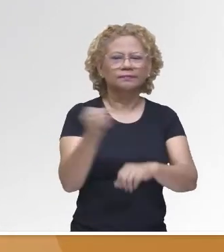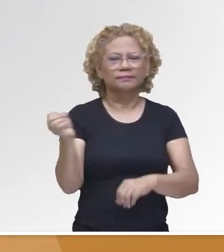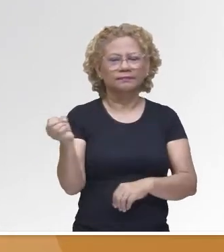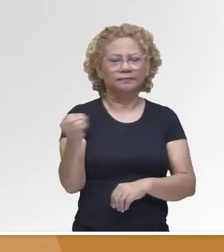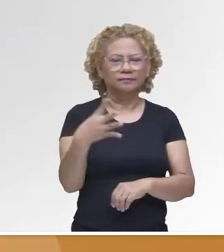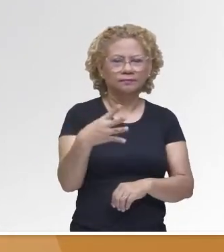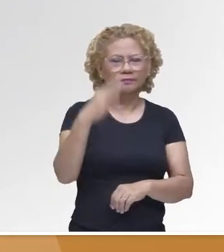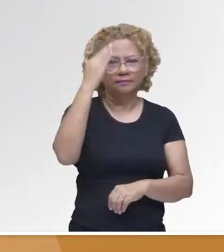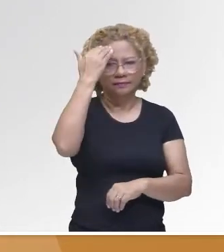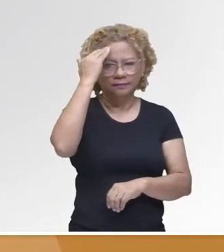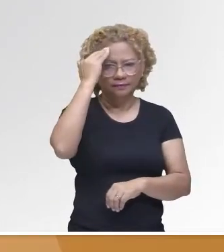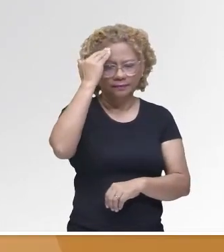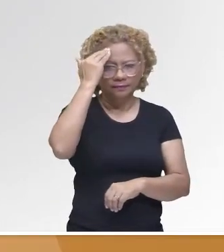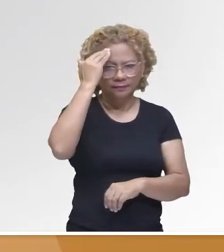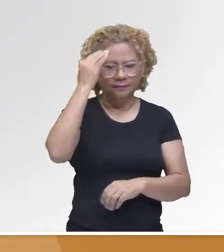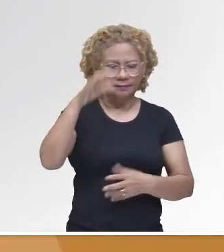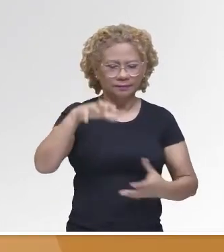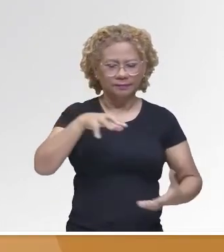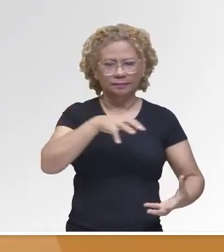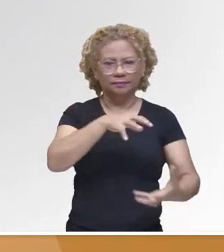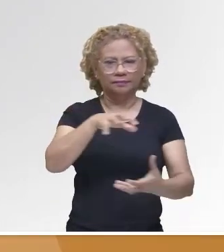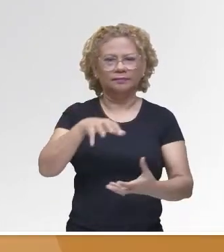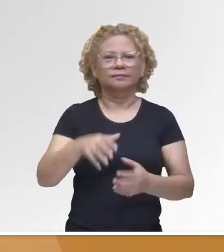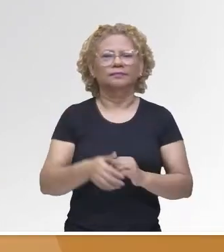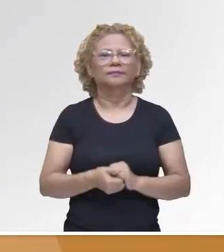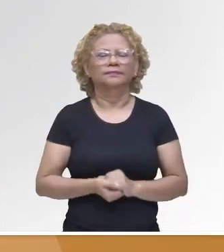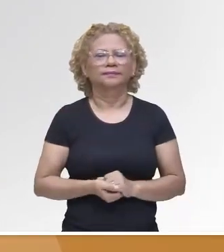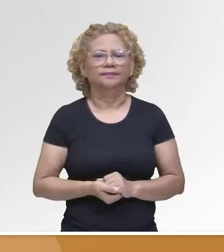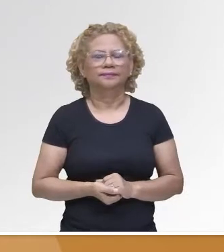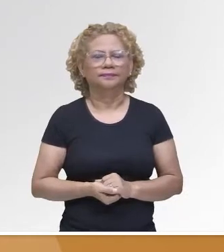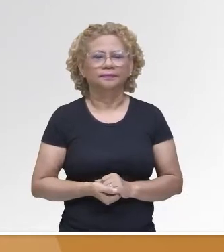de compreensão do mundo. Então vamos ver aí.